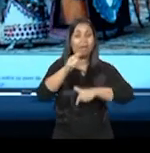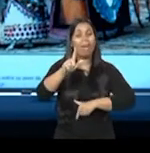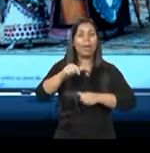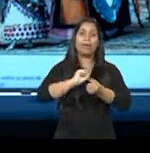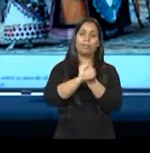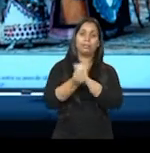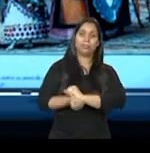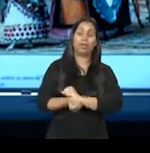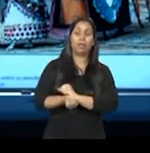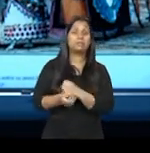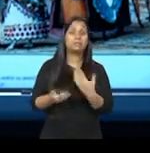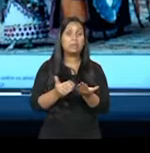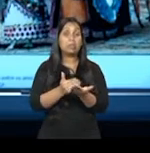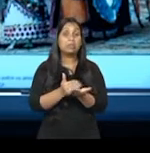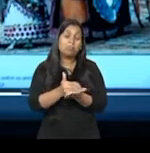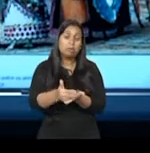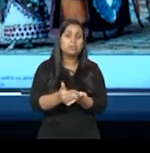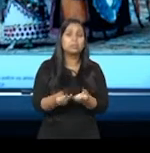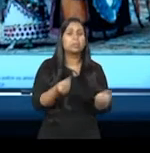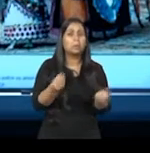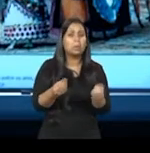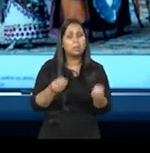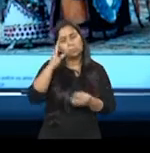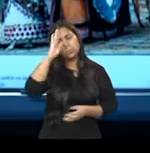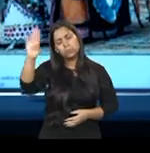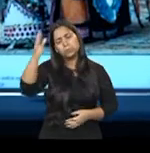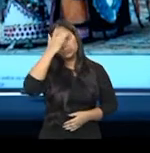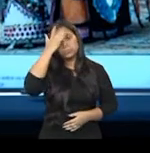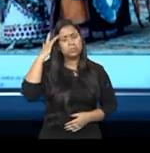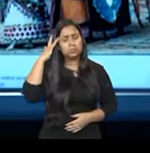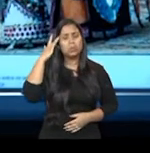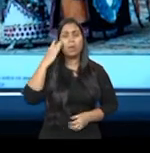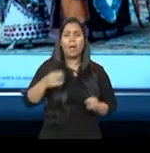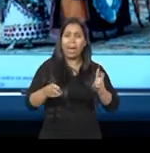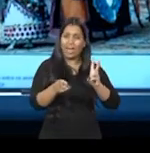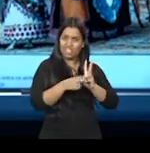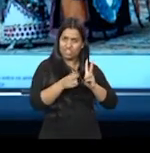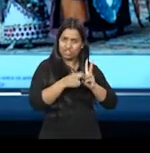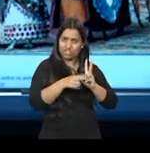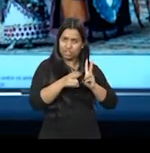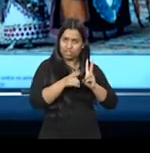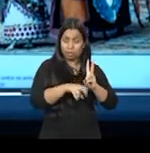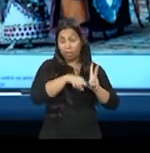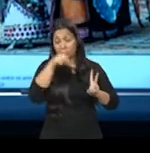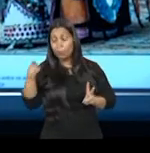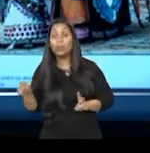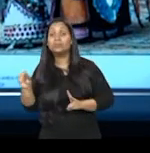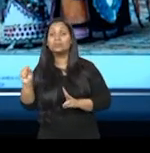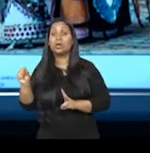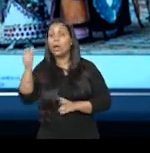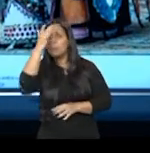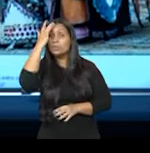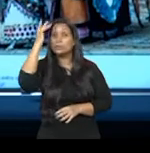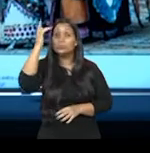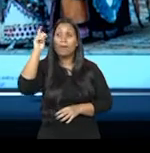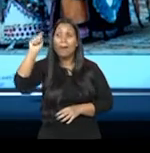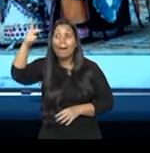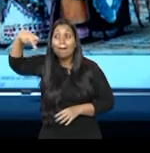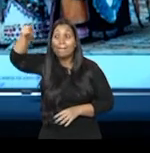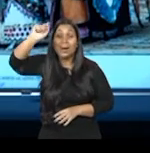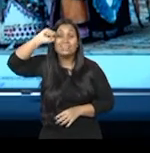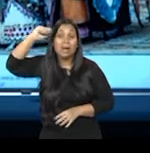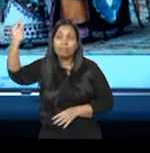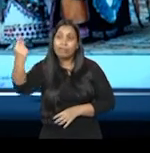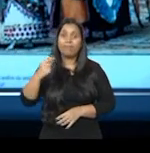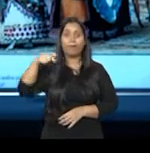obra escrava. Começou principalmente com o indígena, nascido aqui, e depois com o africano, que veio trazido para cá na condição